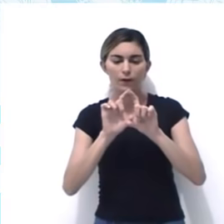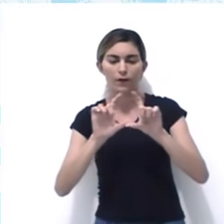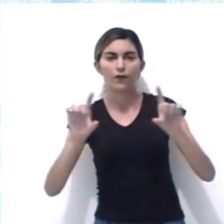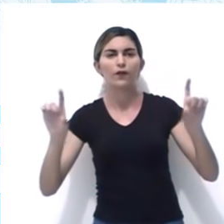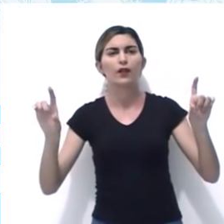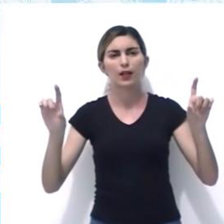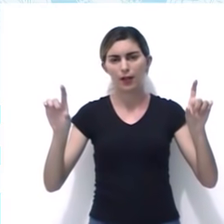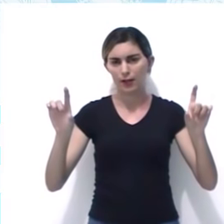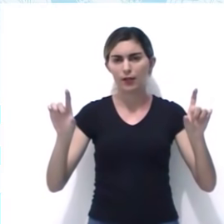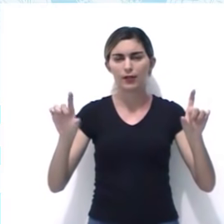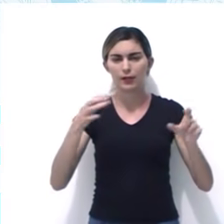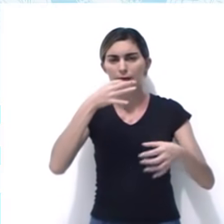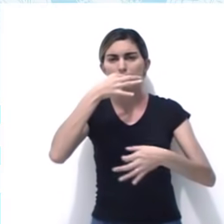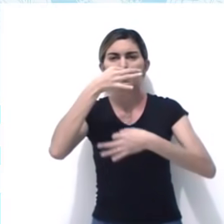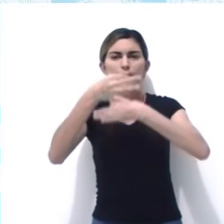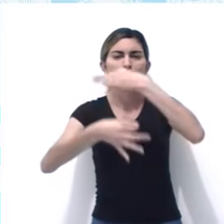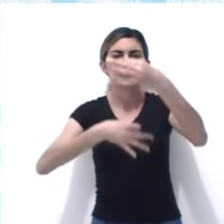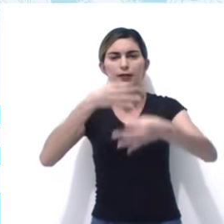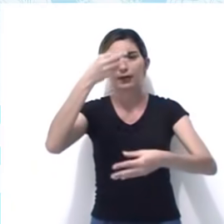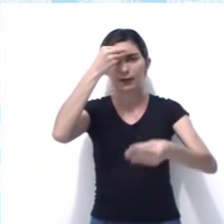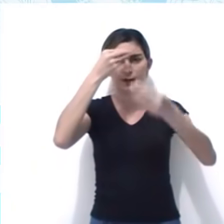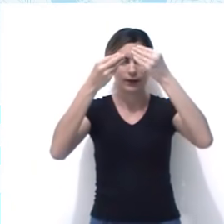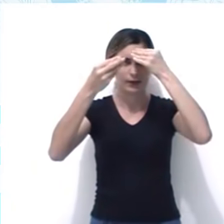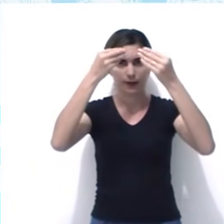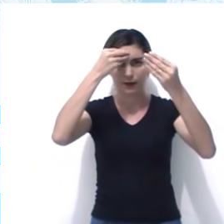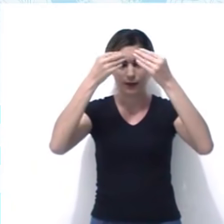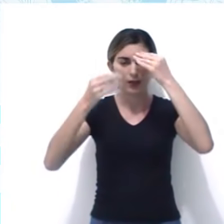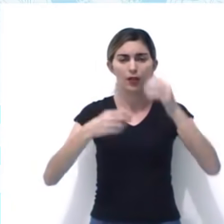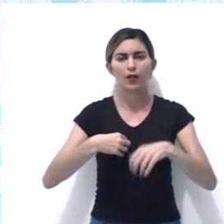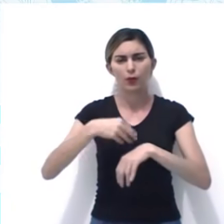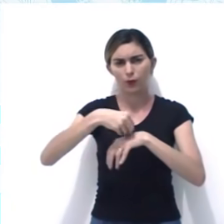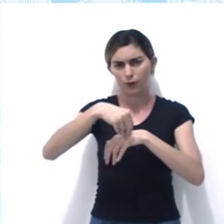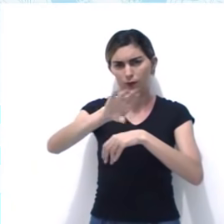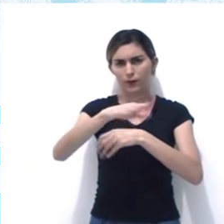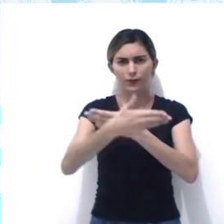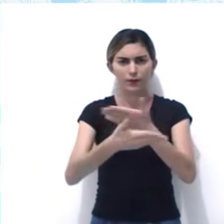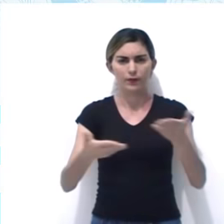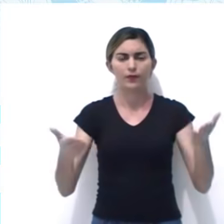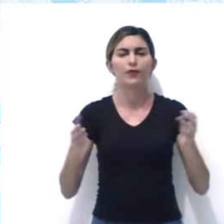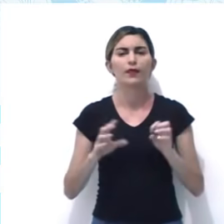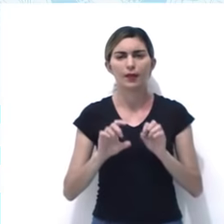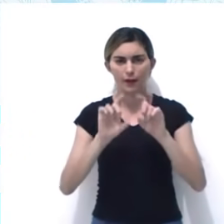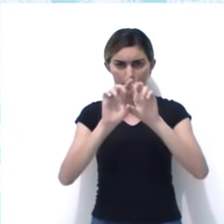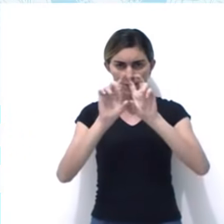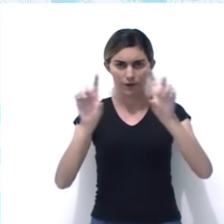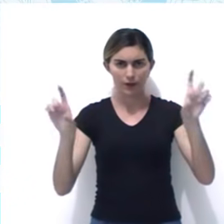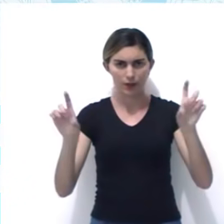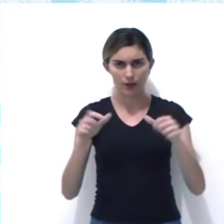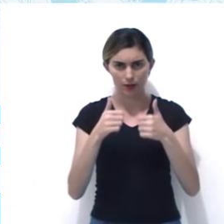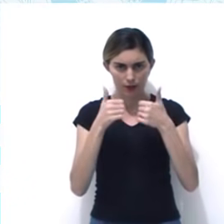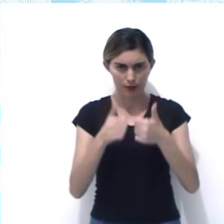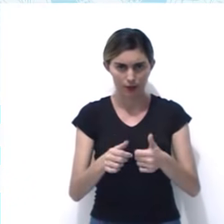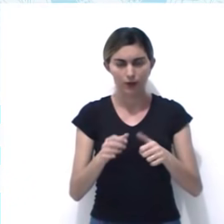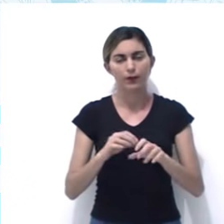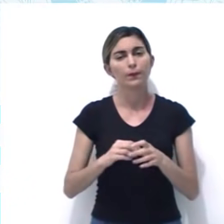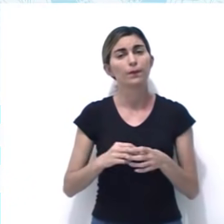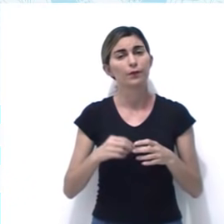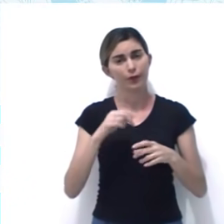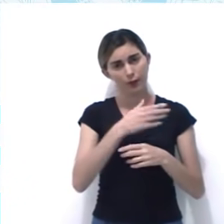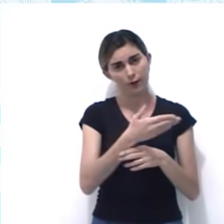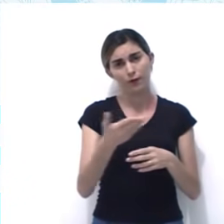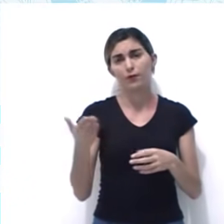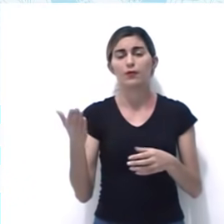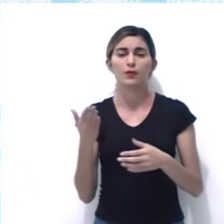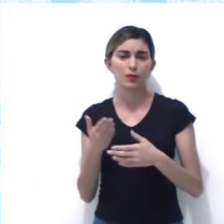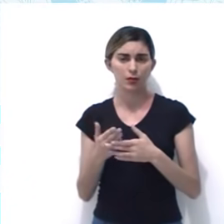uma dica de memorização eu vou dizer para vocês aqui a frase tá certo e vocês vão